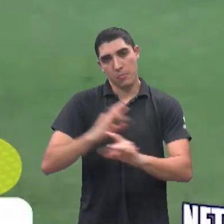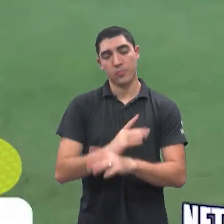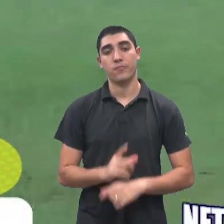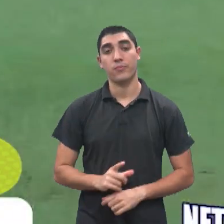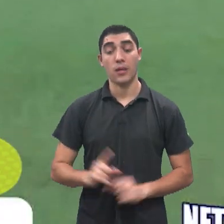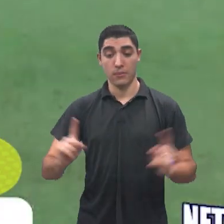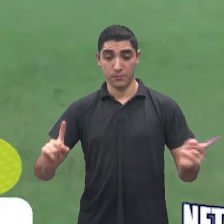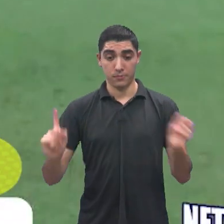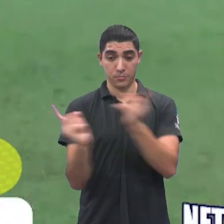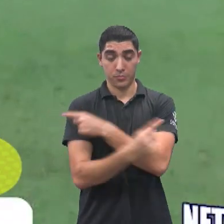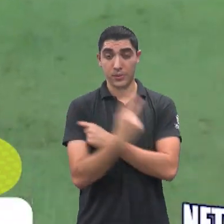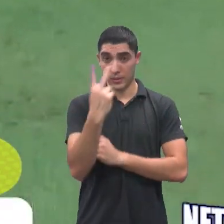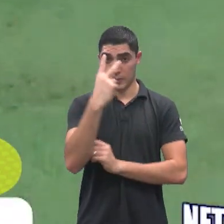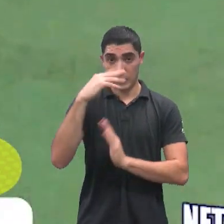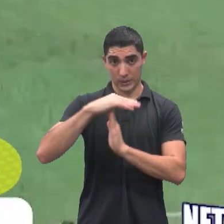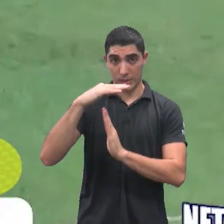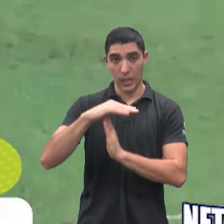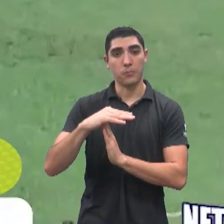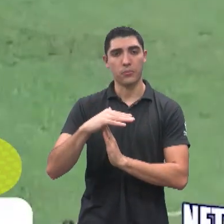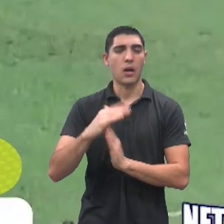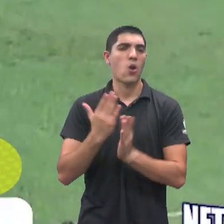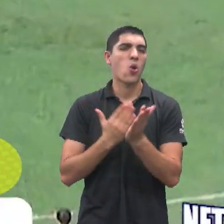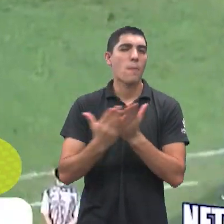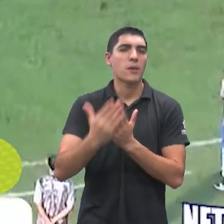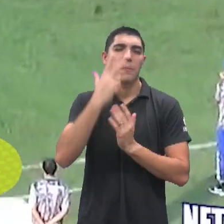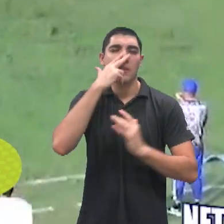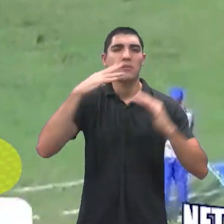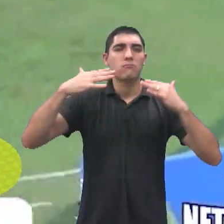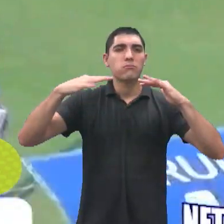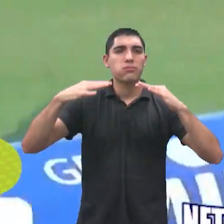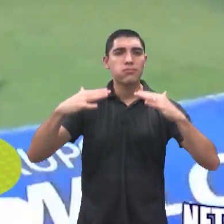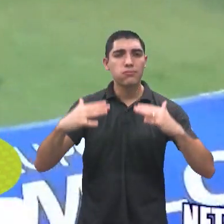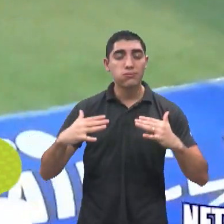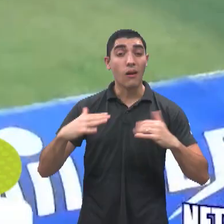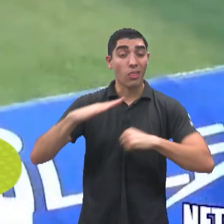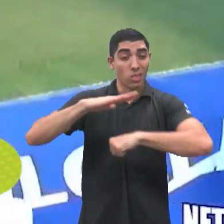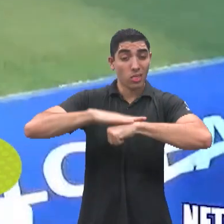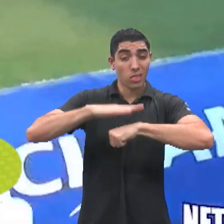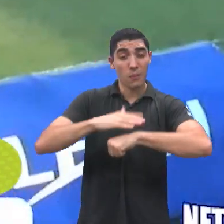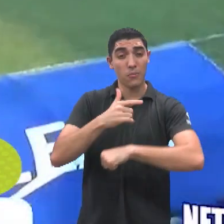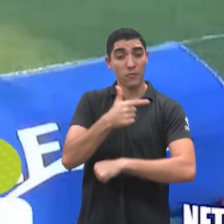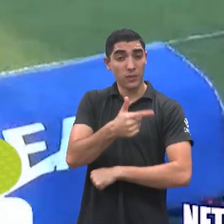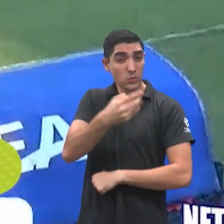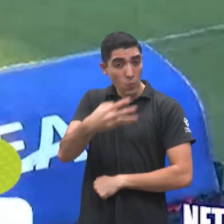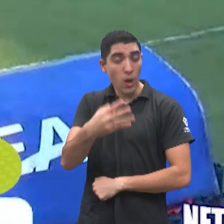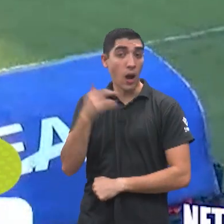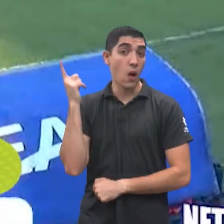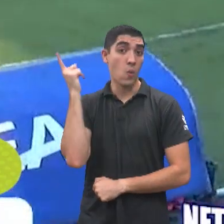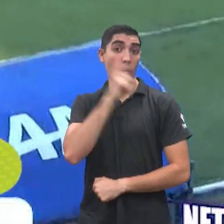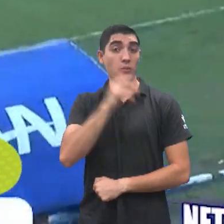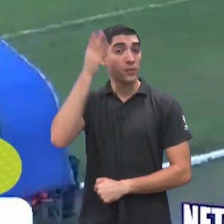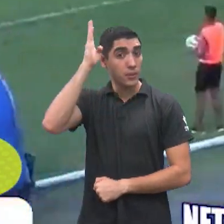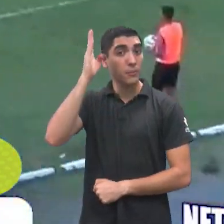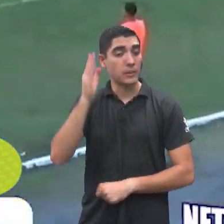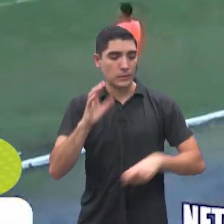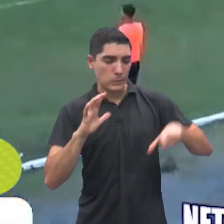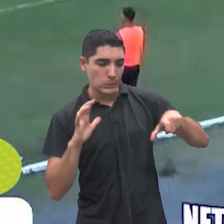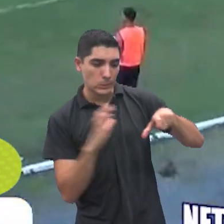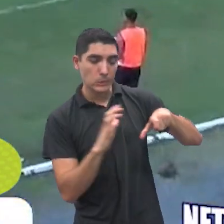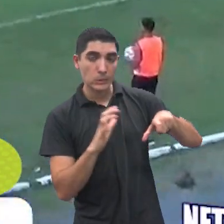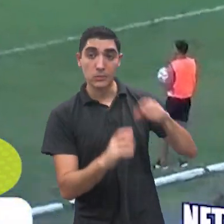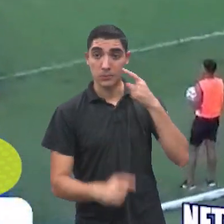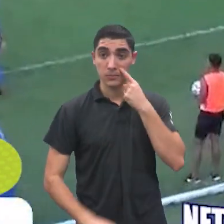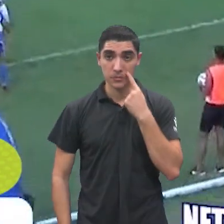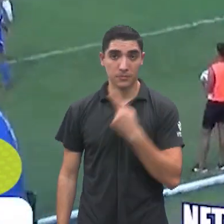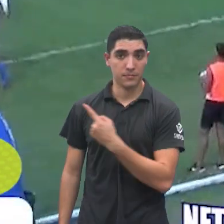Na segunda etapa, o ritmo caiu e a primeira chance de perigo só saiu aos 24 e foi pro Taubaté. Joicinha dominou